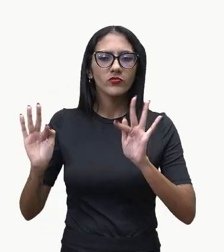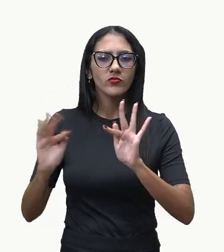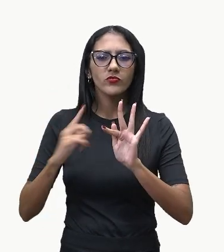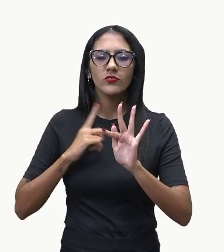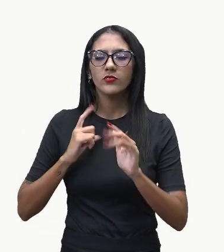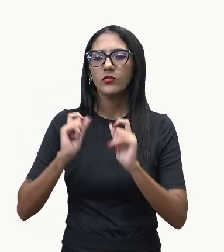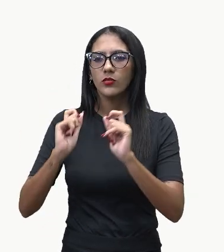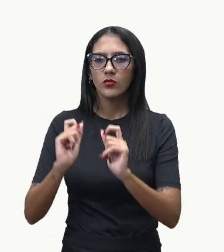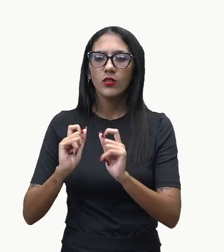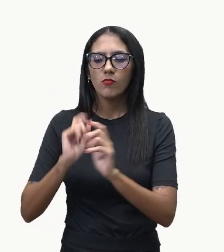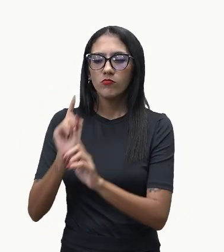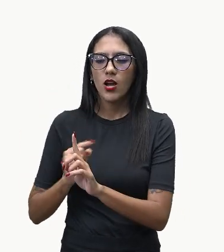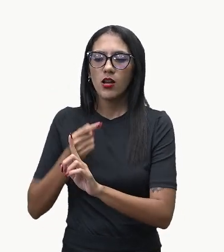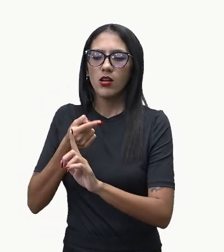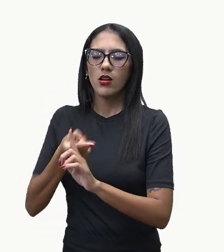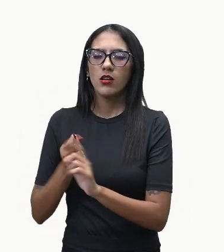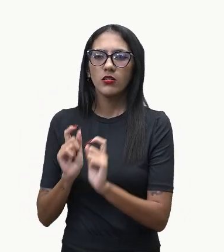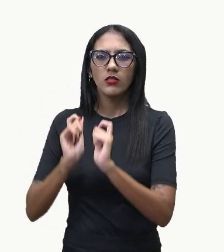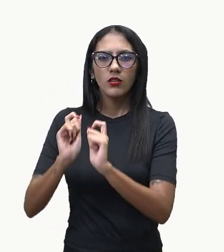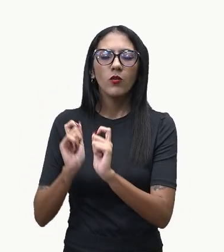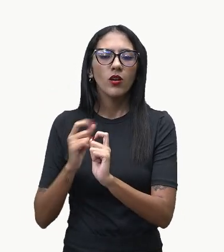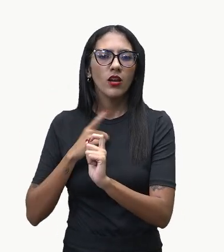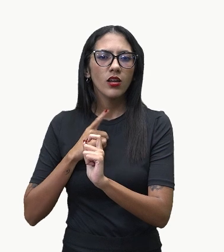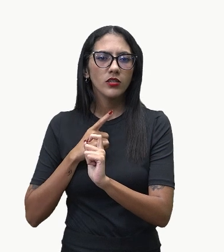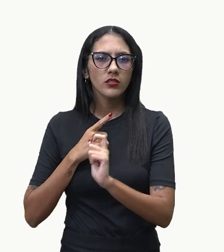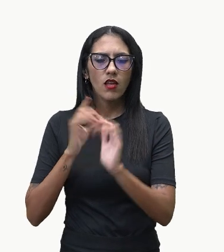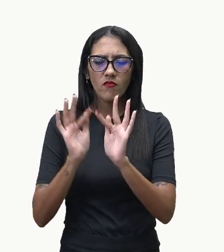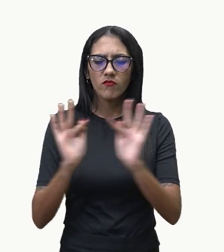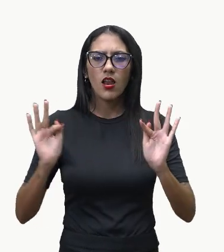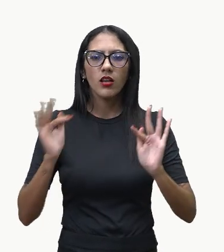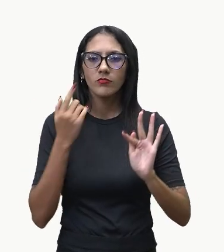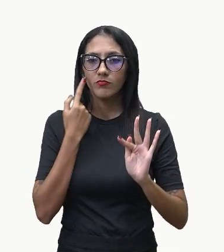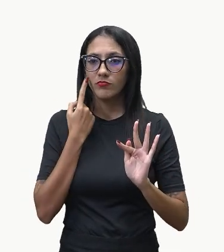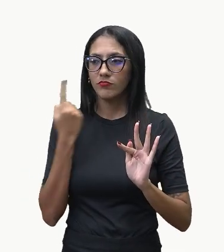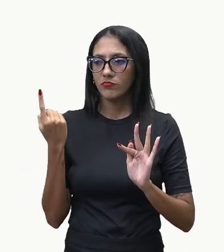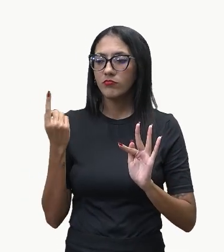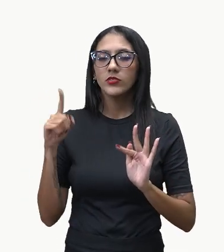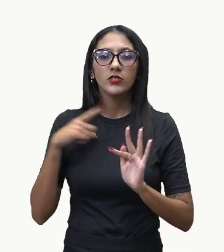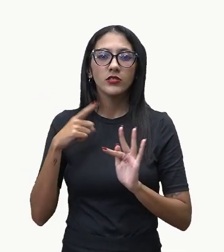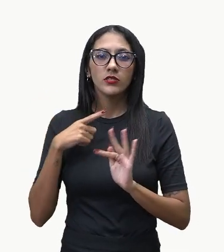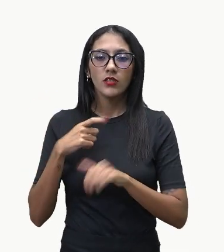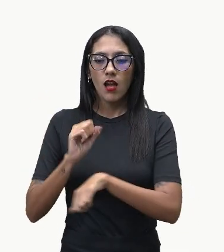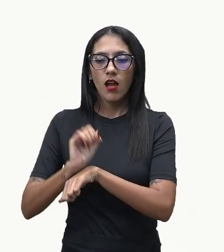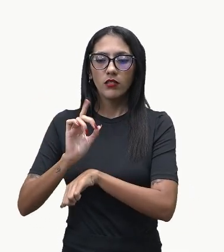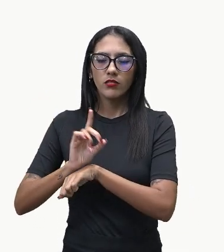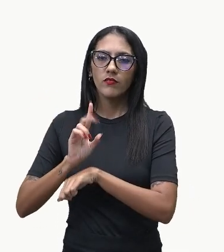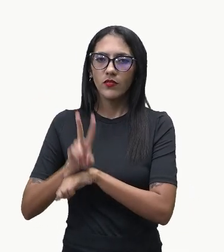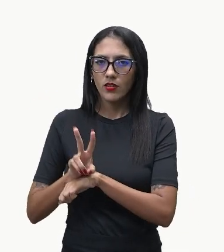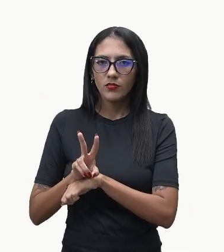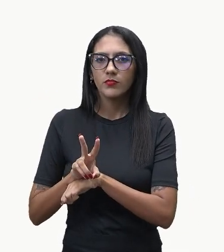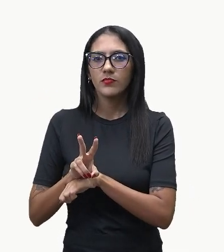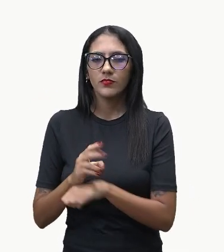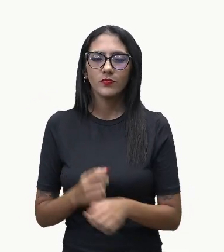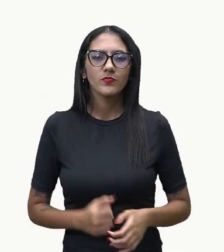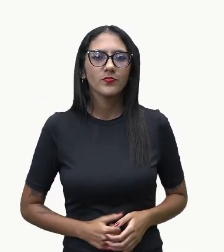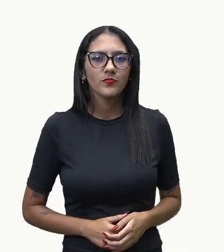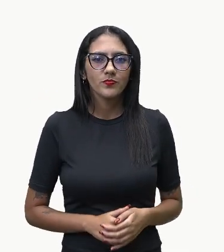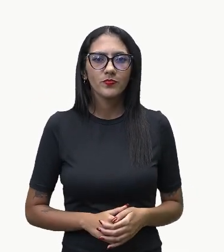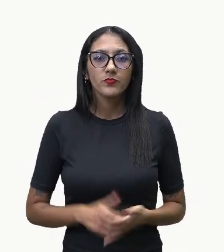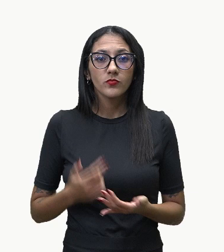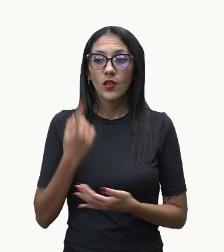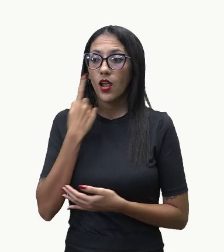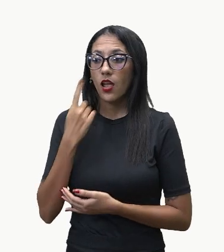final da estrutura do meu enunciado, apareceria o advérbio. Tanto é que quando esse